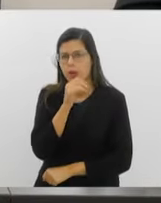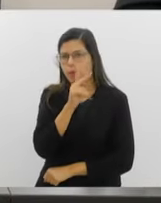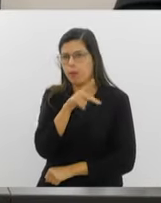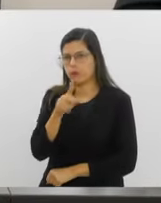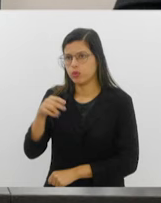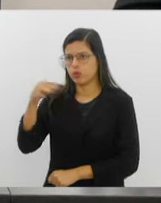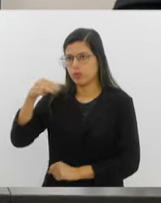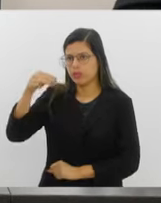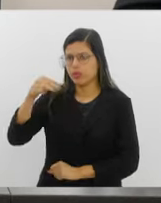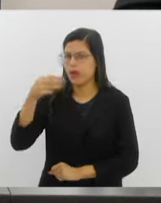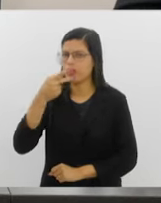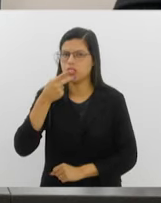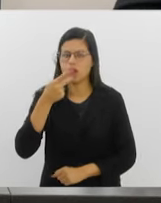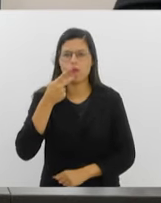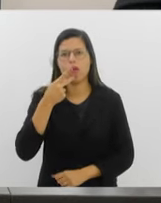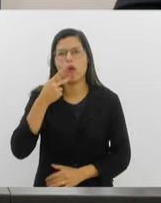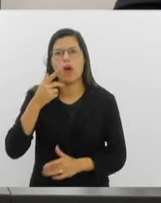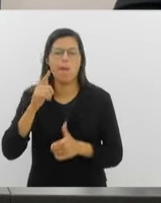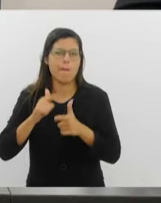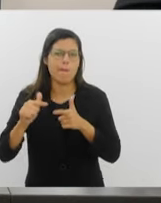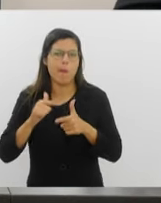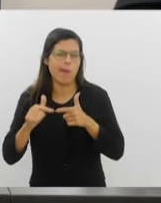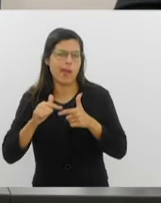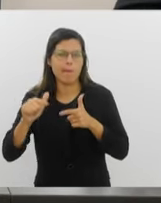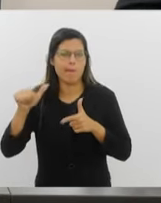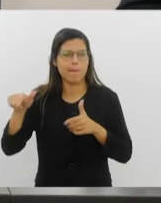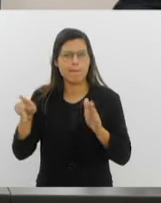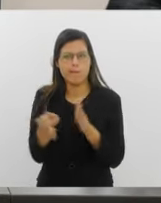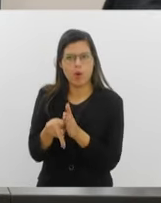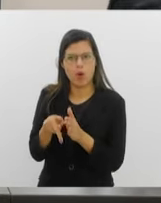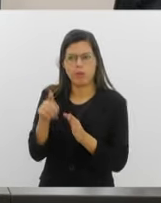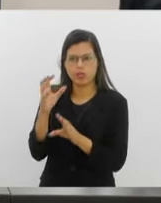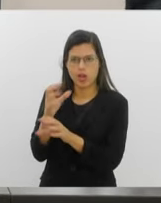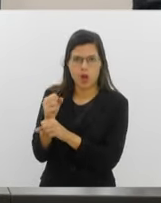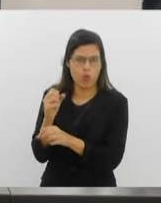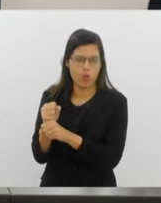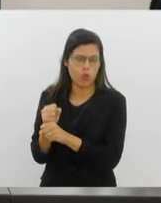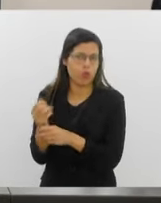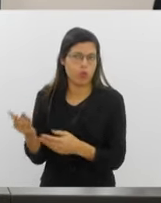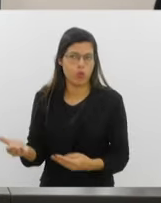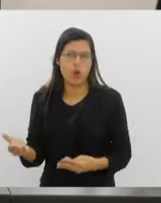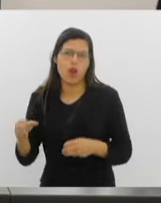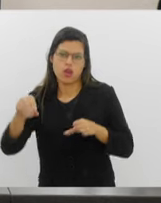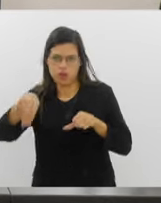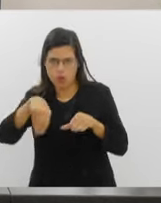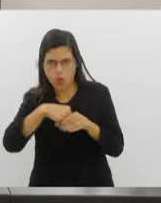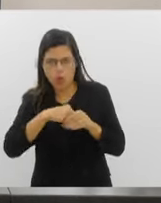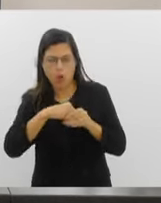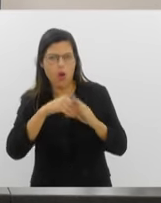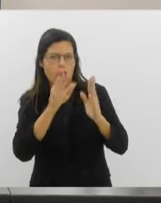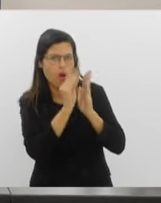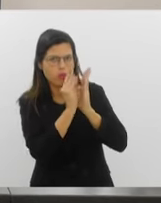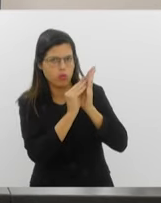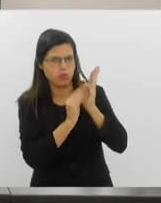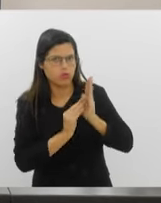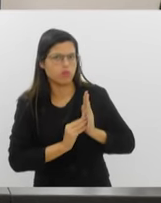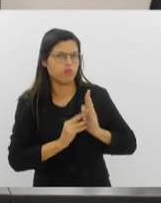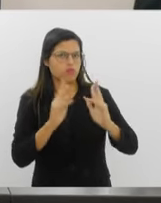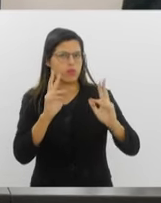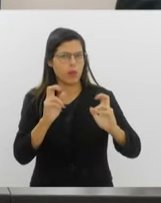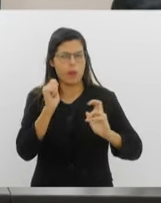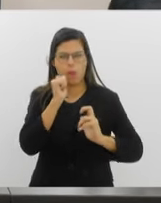sobre um problema lá de álgebra. Aí ele insere o conteúdo da mulher no campo na prática da matemática,